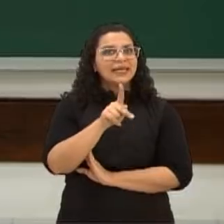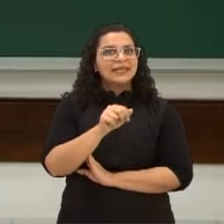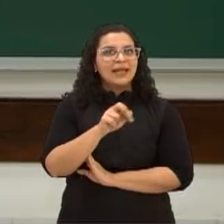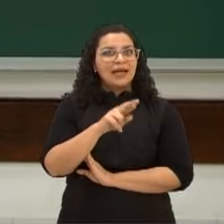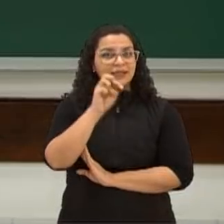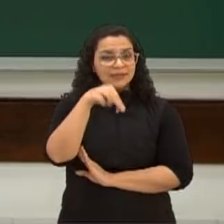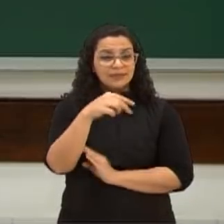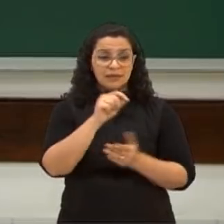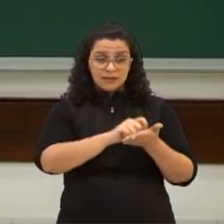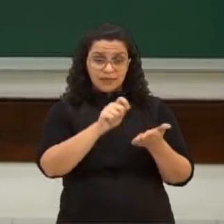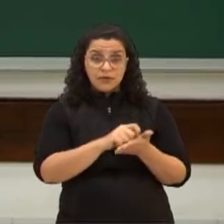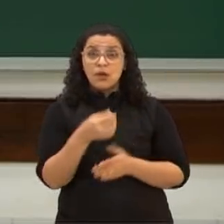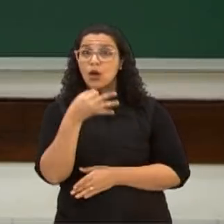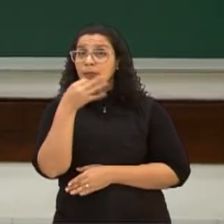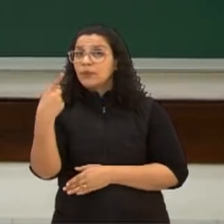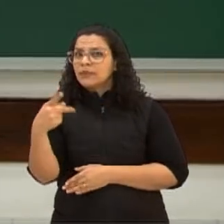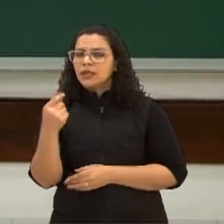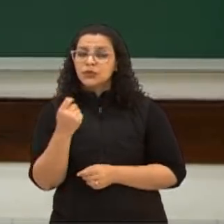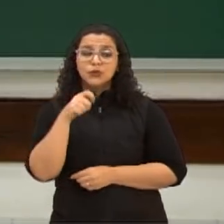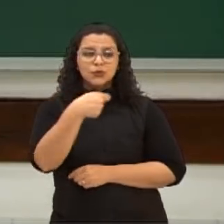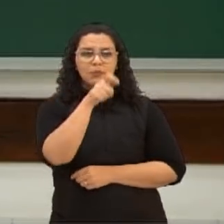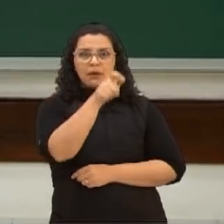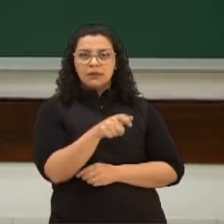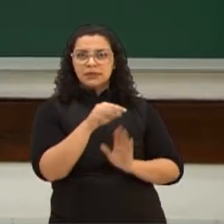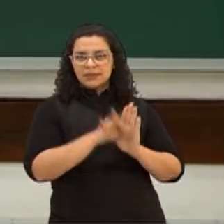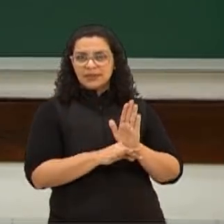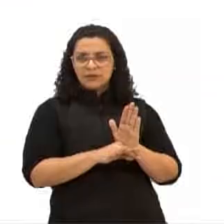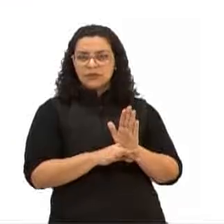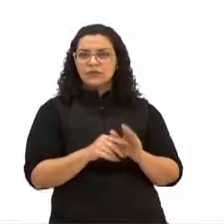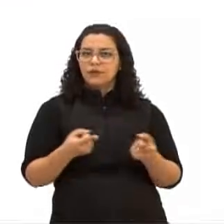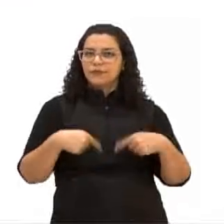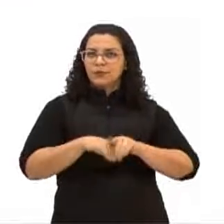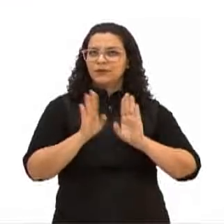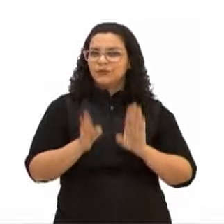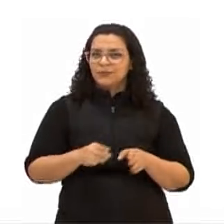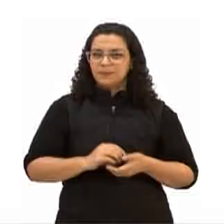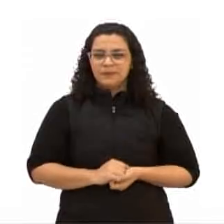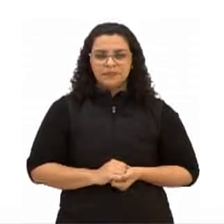texto primeiro lá. Vou dar um tempo para você fazer isso e eu já volto.